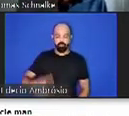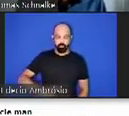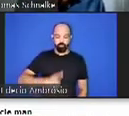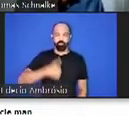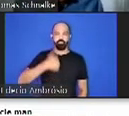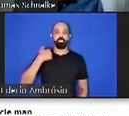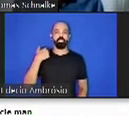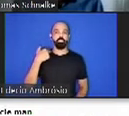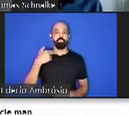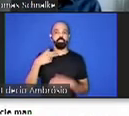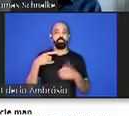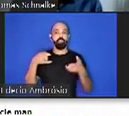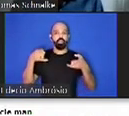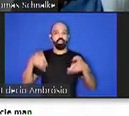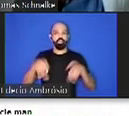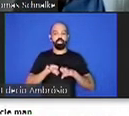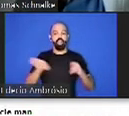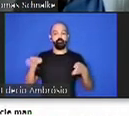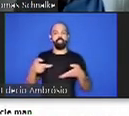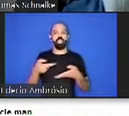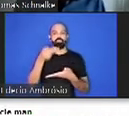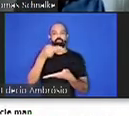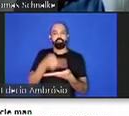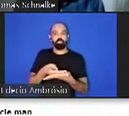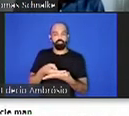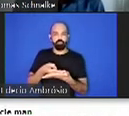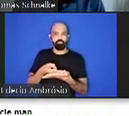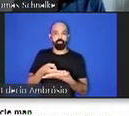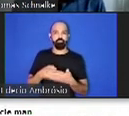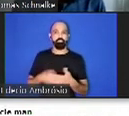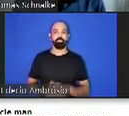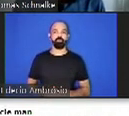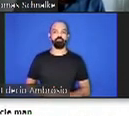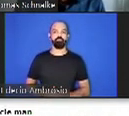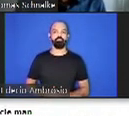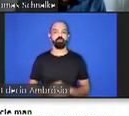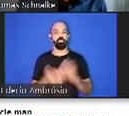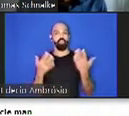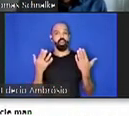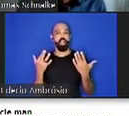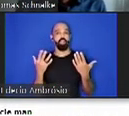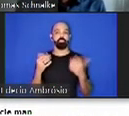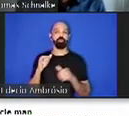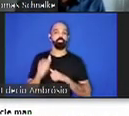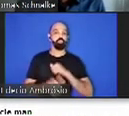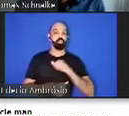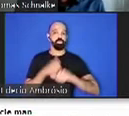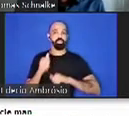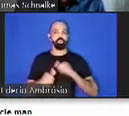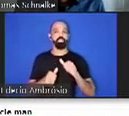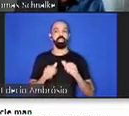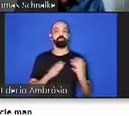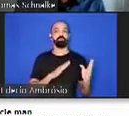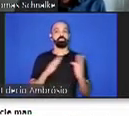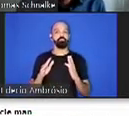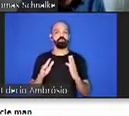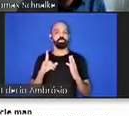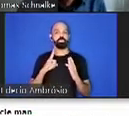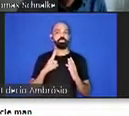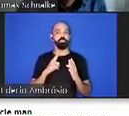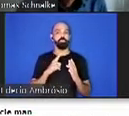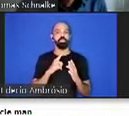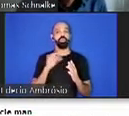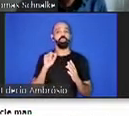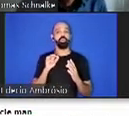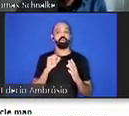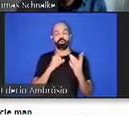mesa de dissecação. Agora as mãos mudaram de posição e ele está atraindo o nosso olhar e nos